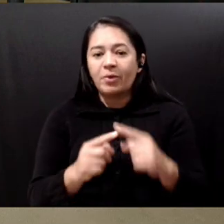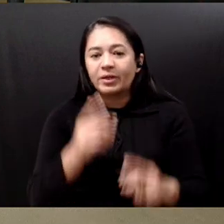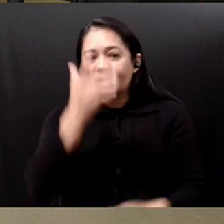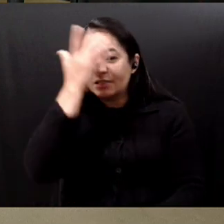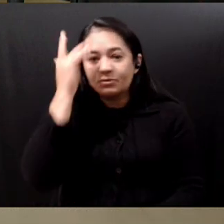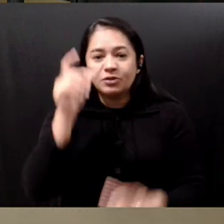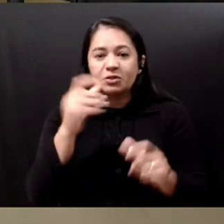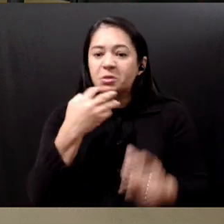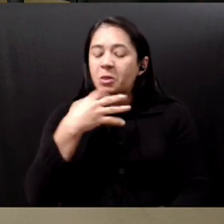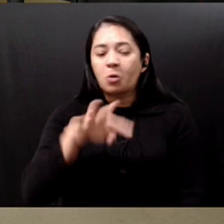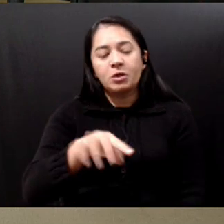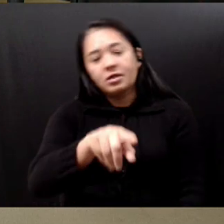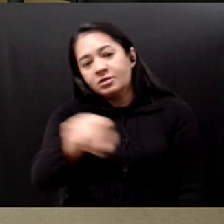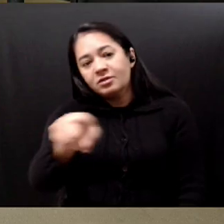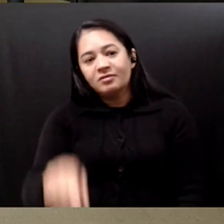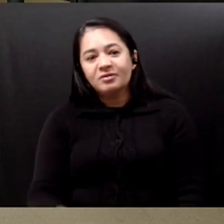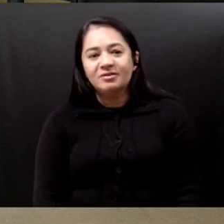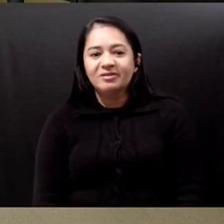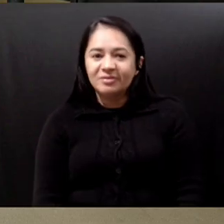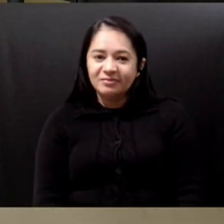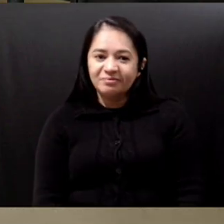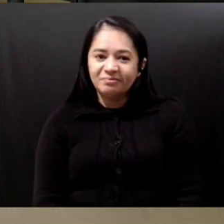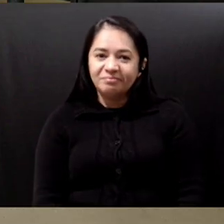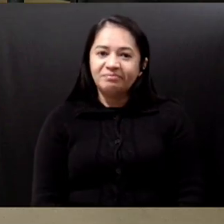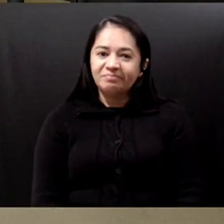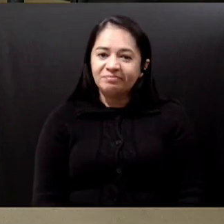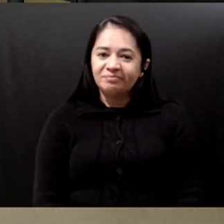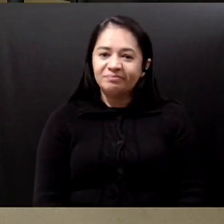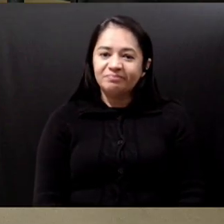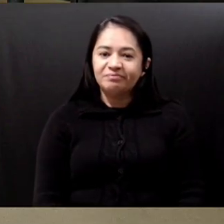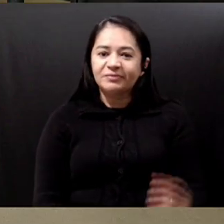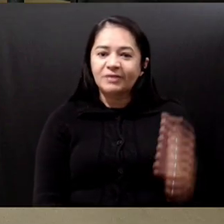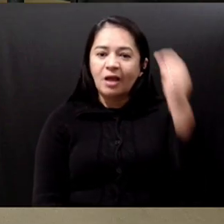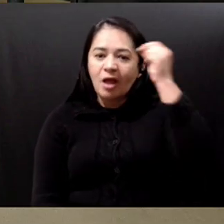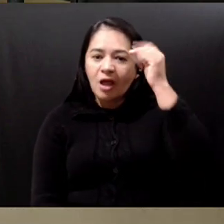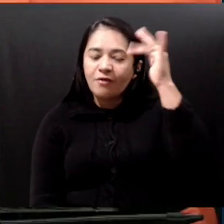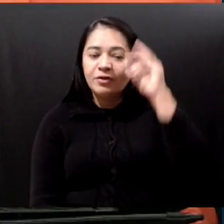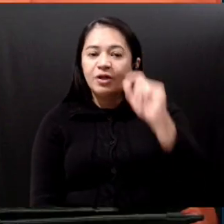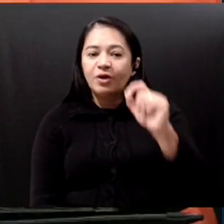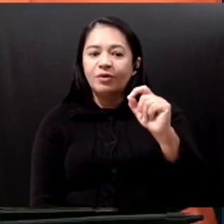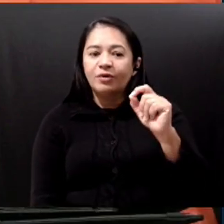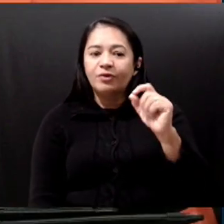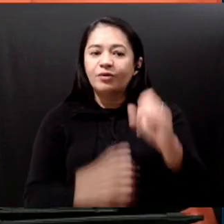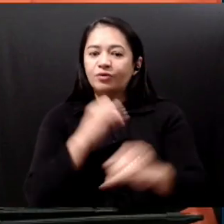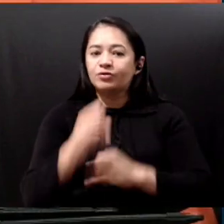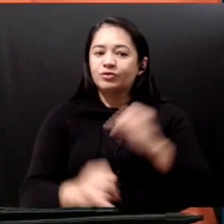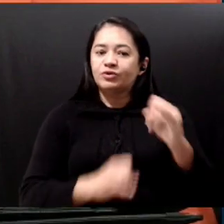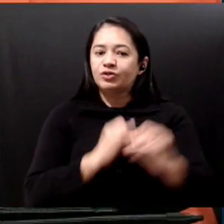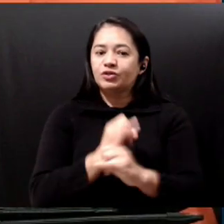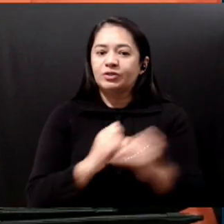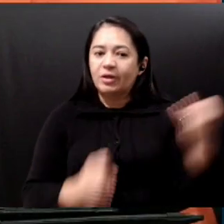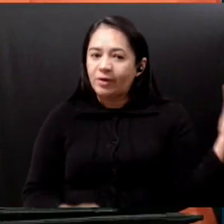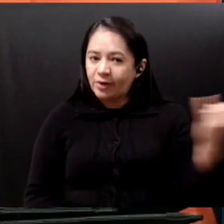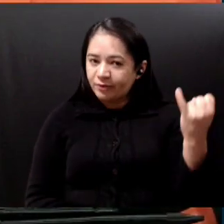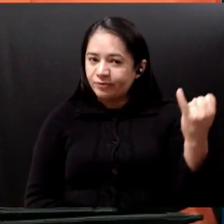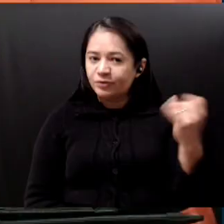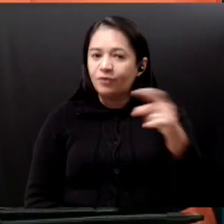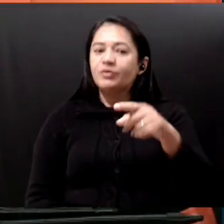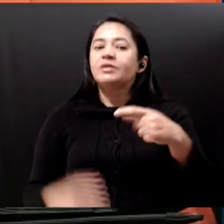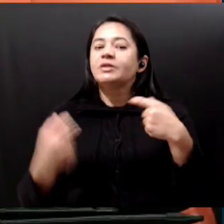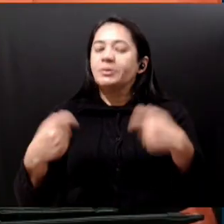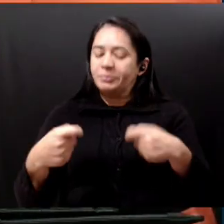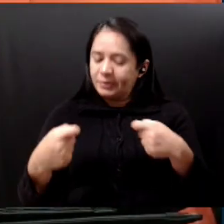É Olha isso. isso, gente. Então a reflexão aqui é: o digital é valioso, Aham. você Muito. precisa de fato,